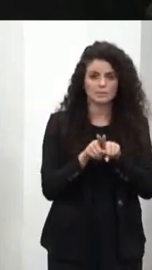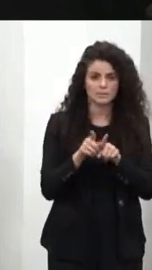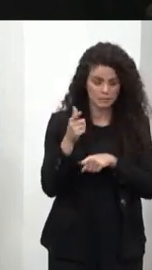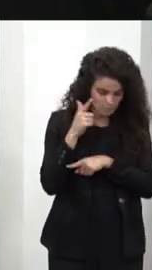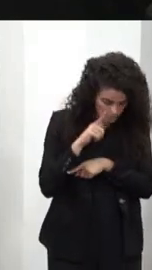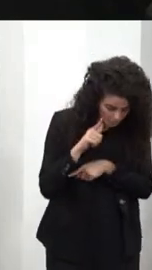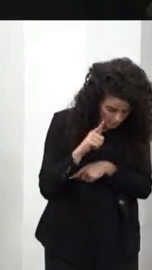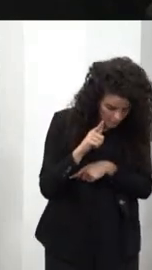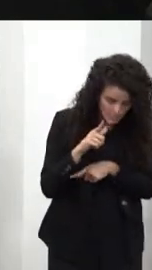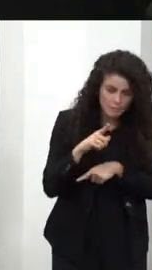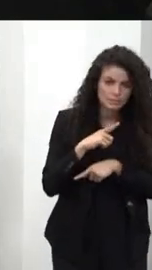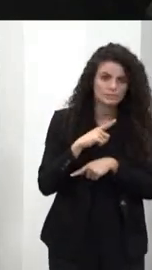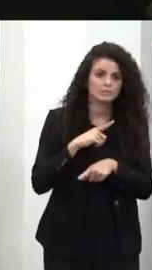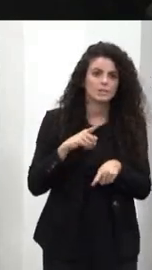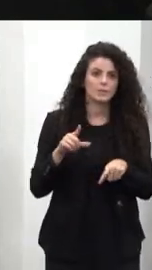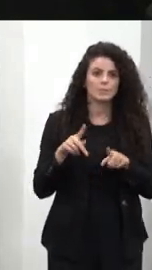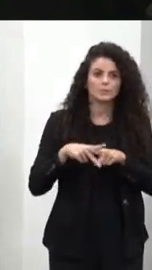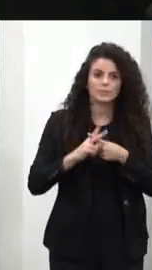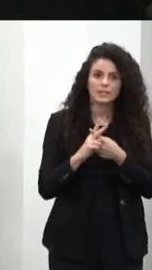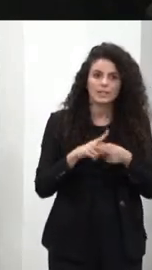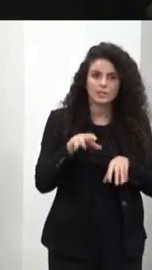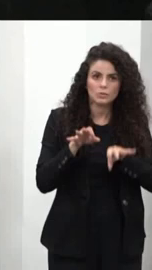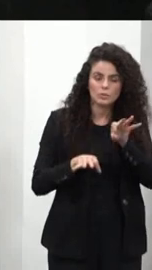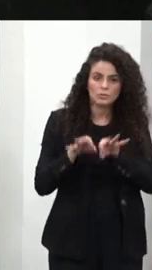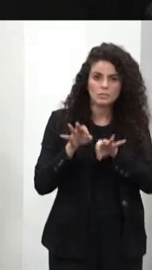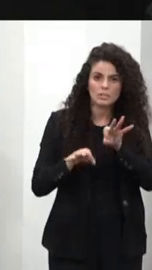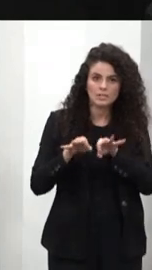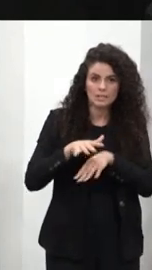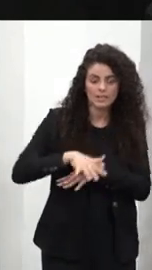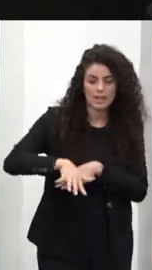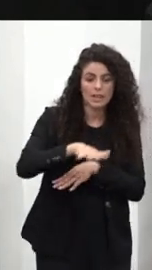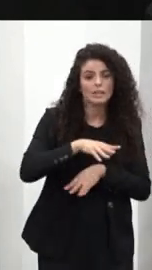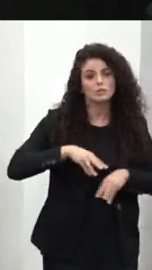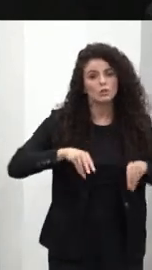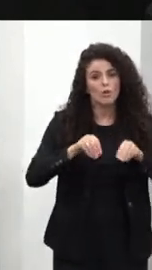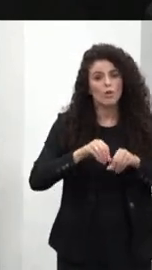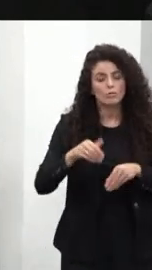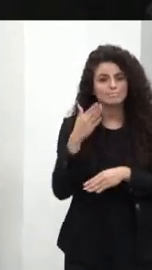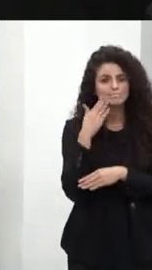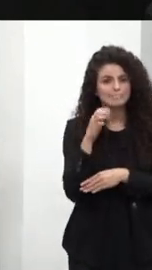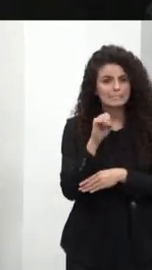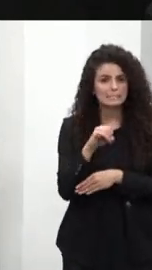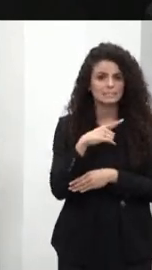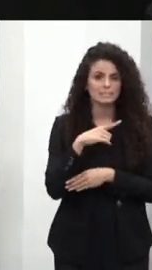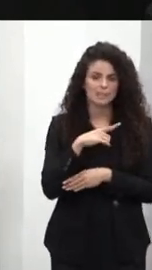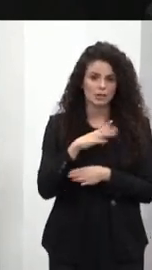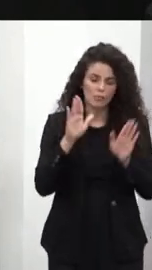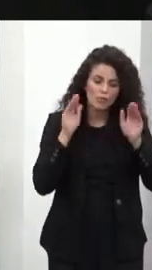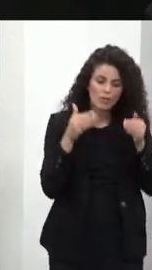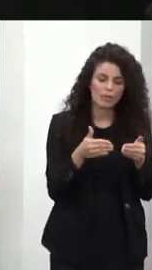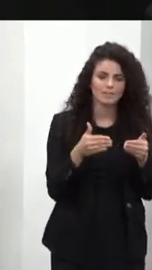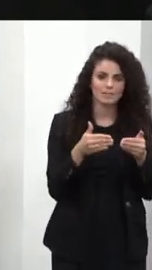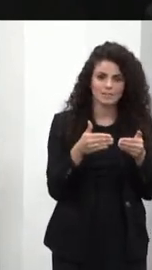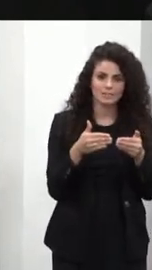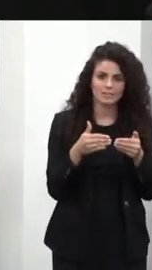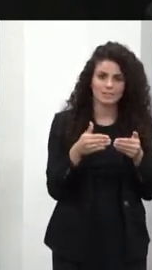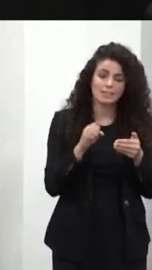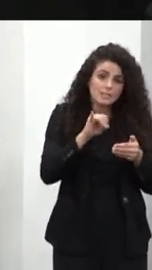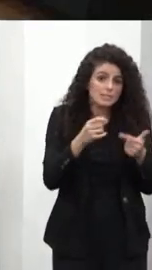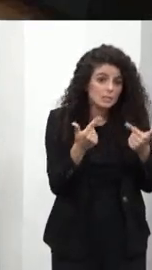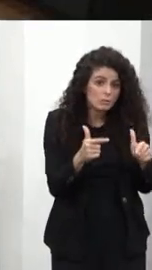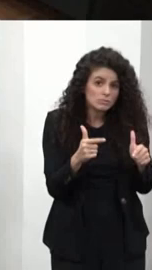nós temos vários problemas na justiça contra a questão territorial se tem alguma coisa destinada a isso e se não a consideração de vocês para com isso